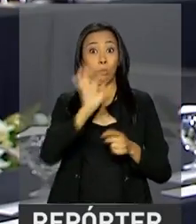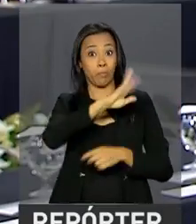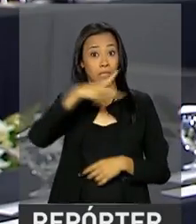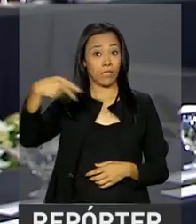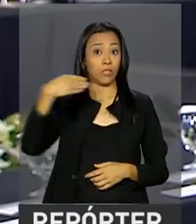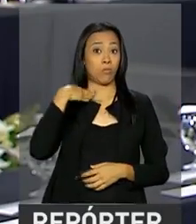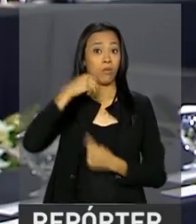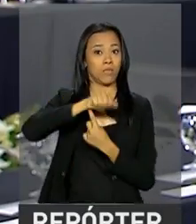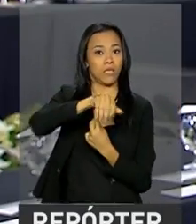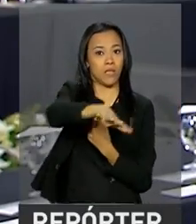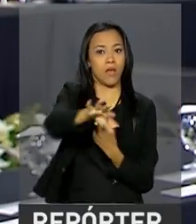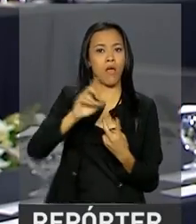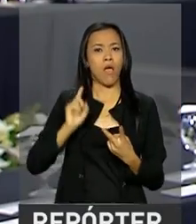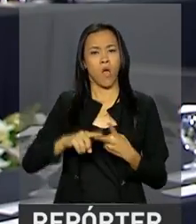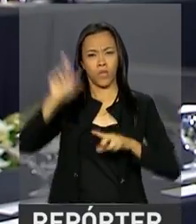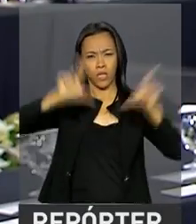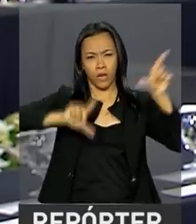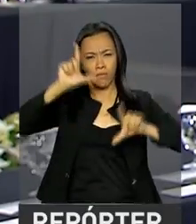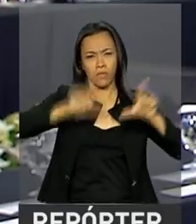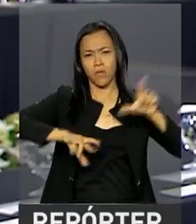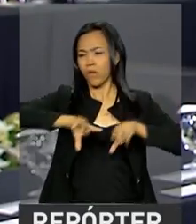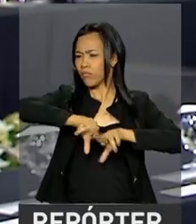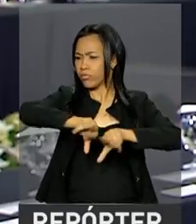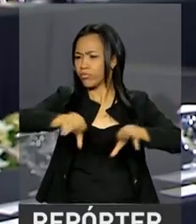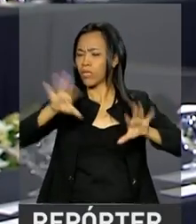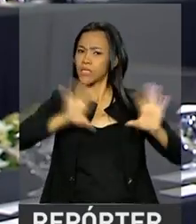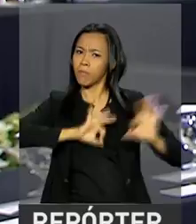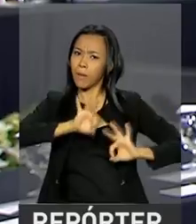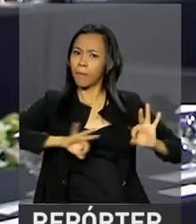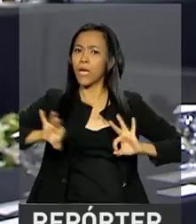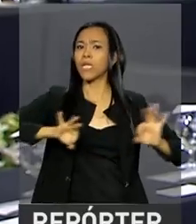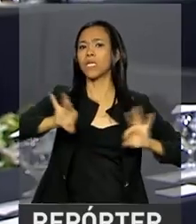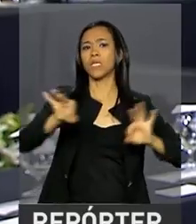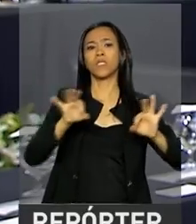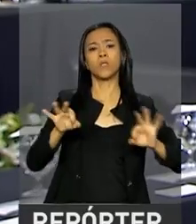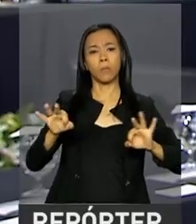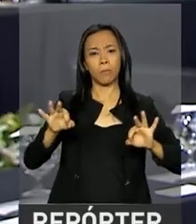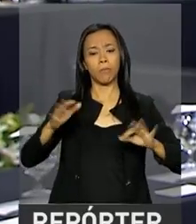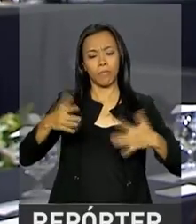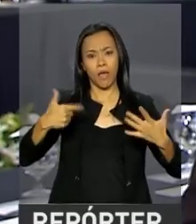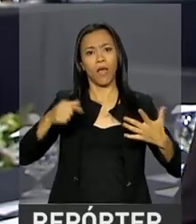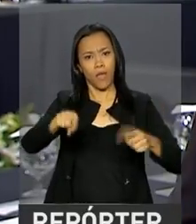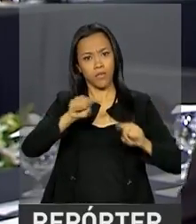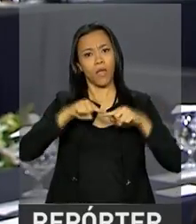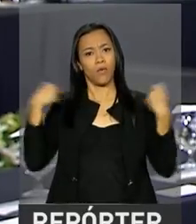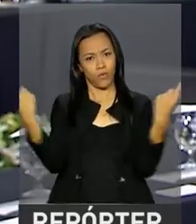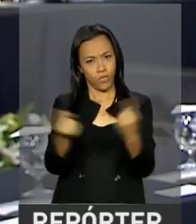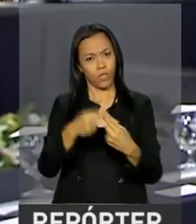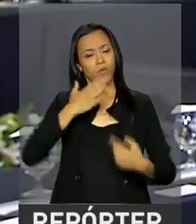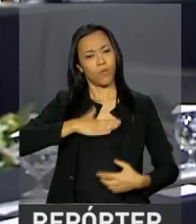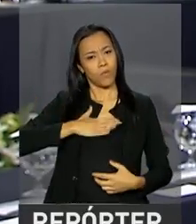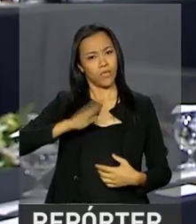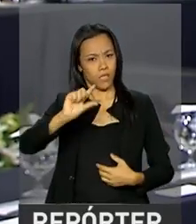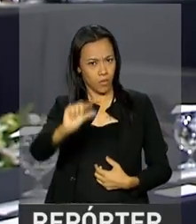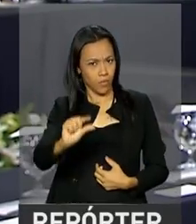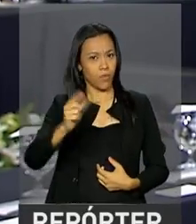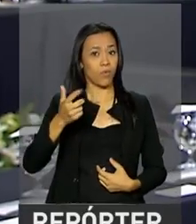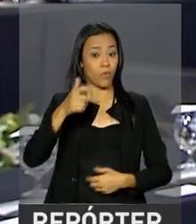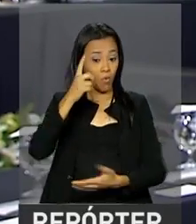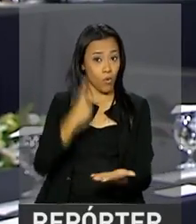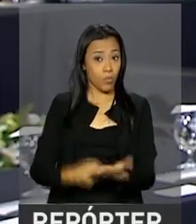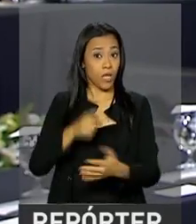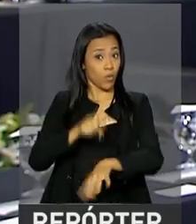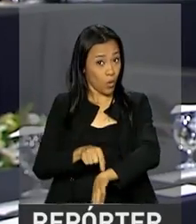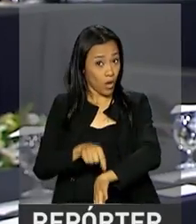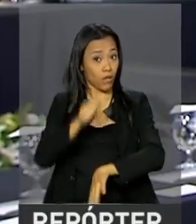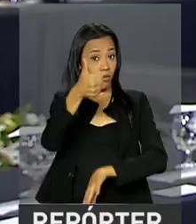Central, imprensa, já está todo mundo posicionado, se posicionando para essa reunião de trabalho que, como eu falei, começa daqui a pouco. Ela está marcada para as